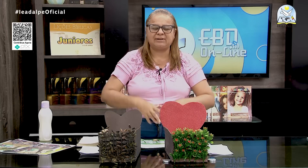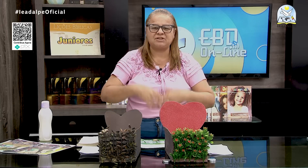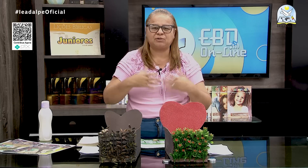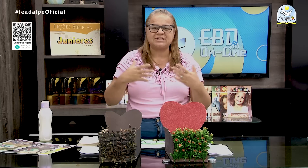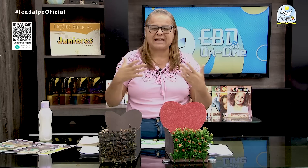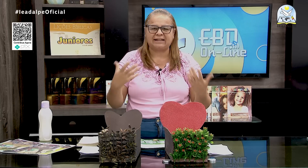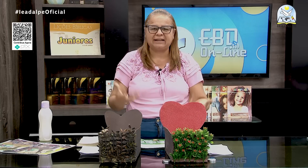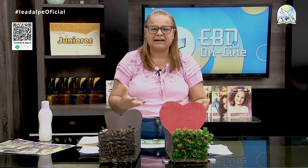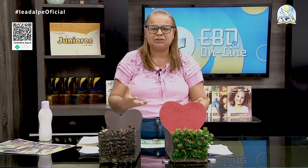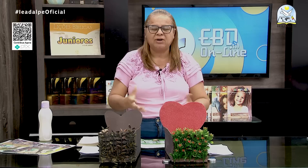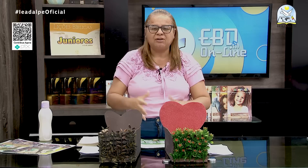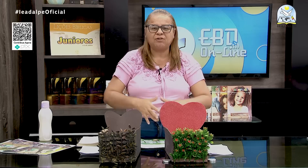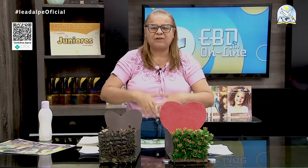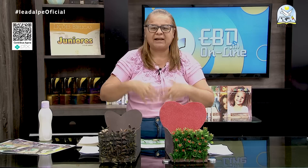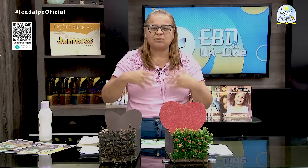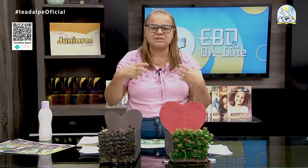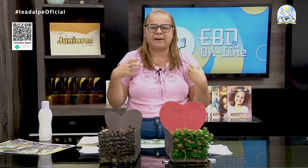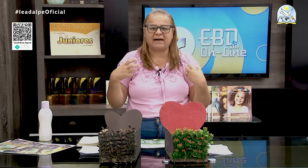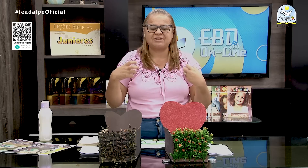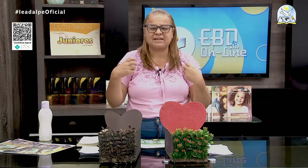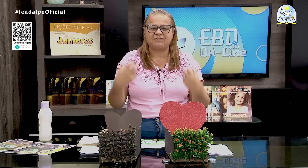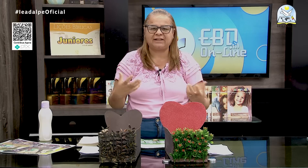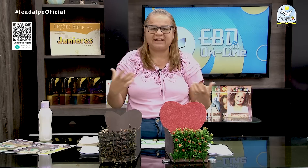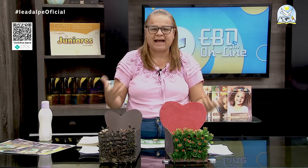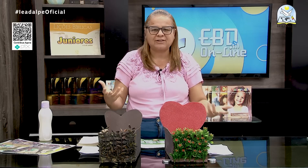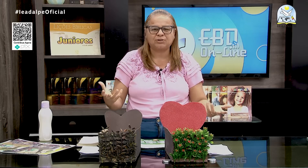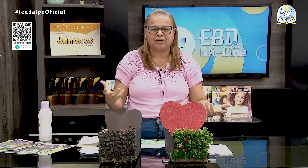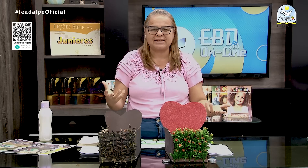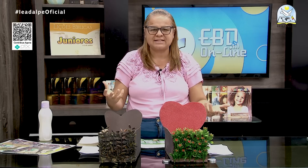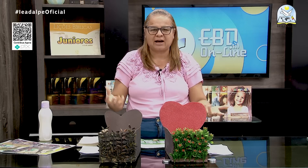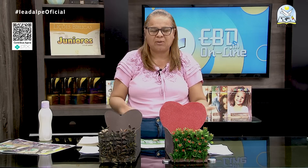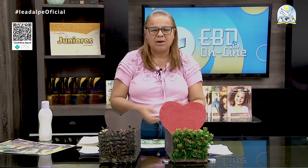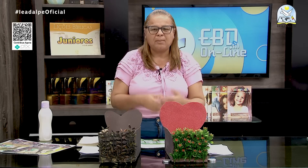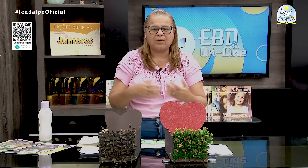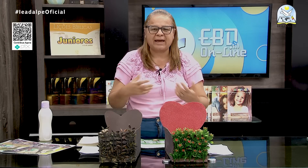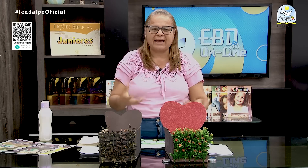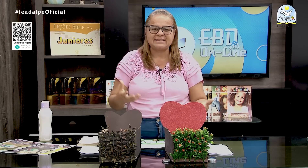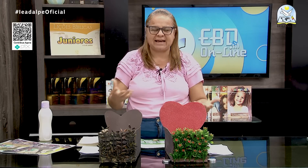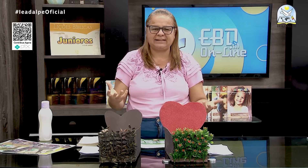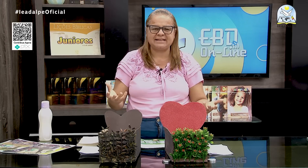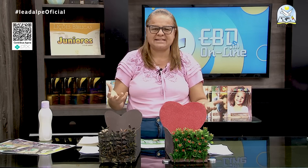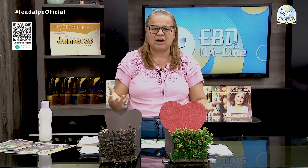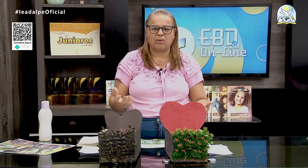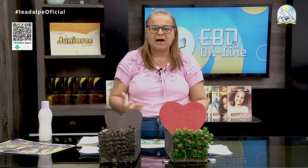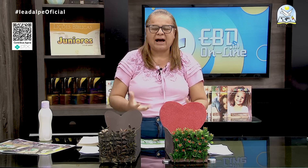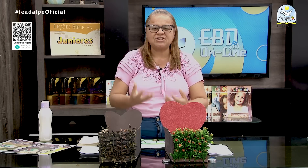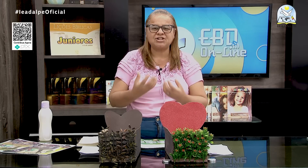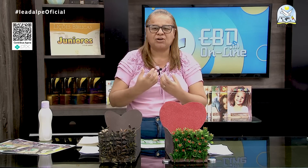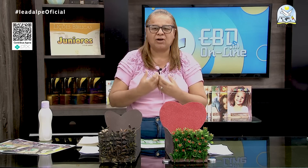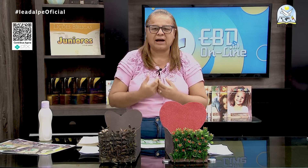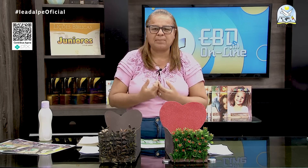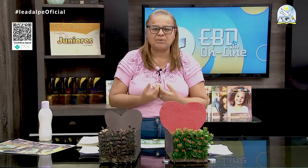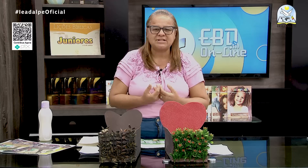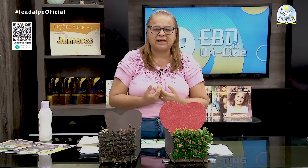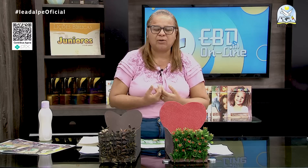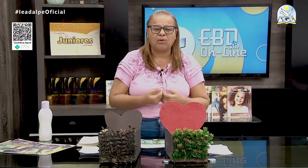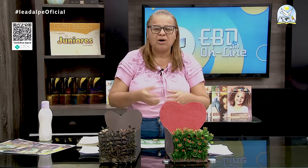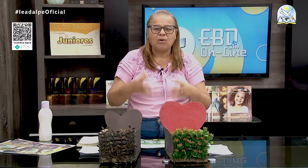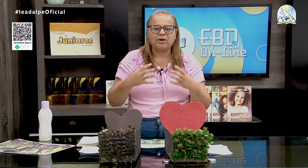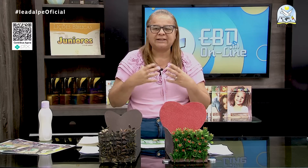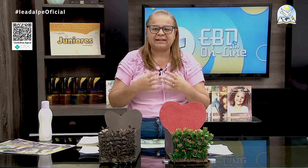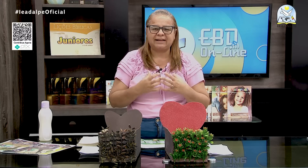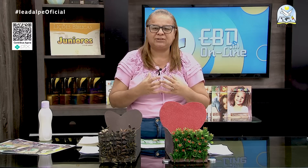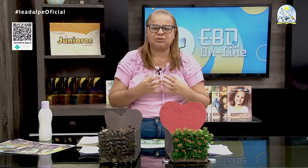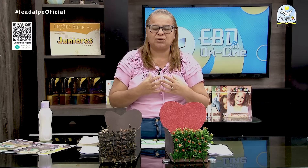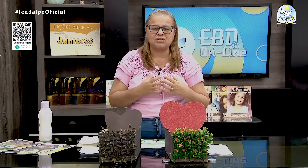aprendendo eles vão desarmando vão falando com as palavras que vem direto do coração porque esse é a intenção a gente colocar para o senhor